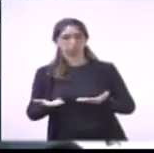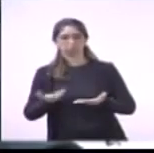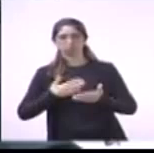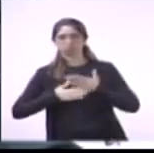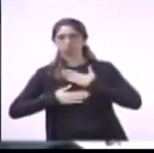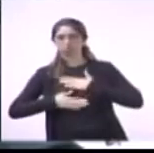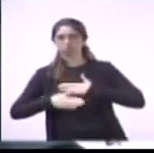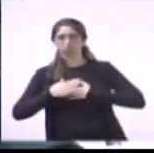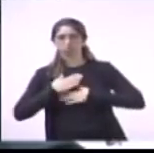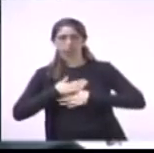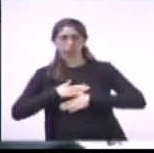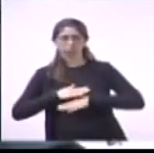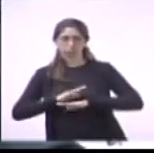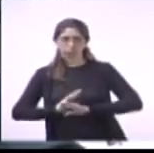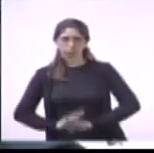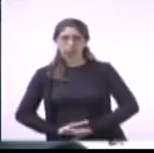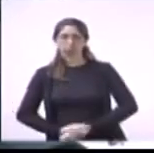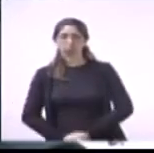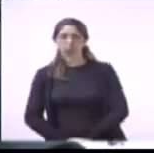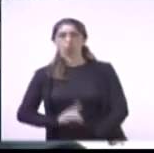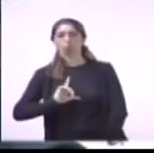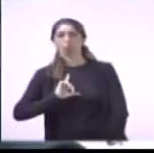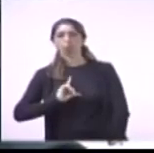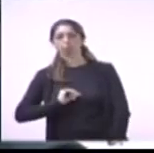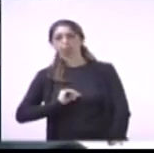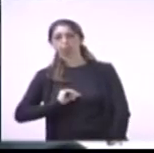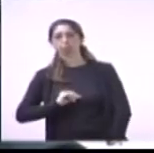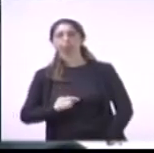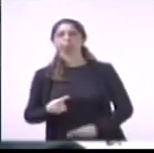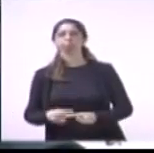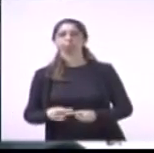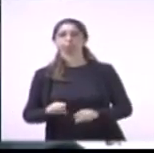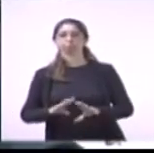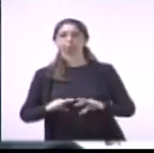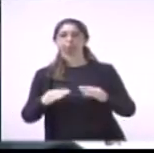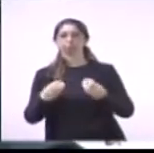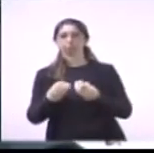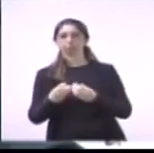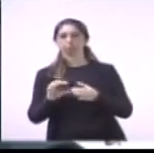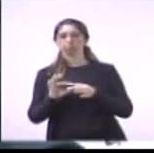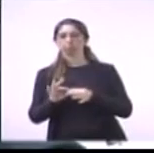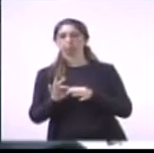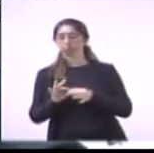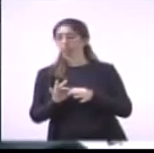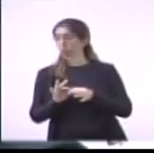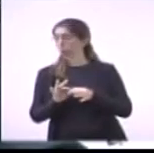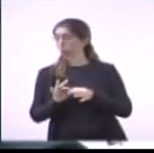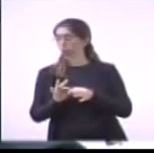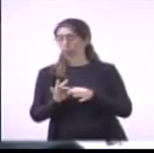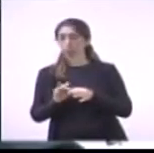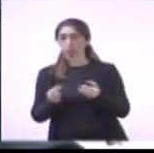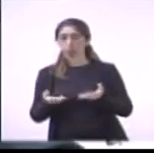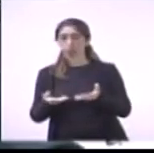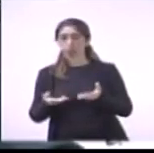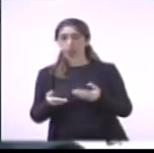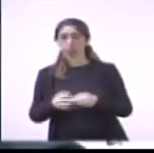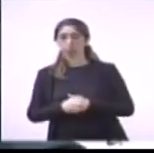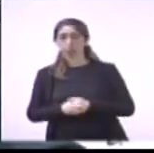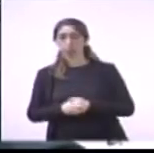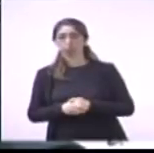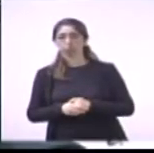hoje, nessa votação, antes de vir para cá, essa casa, esses vereadores se reuniram para